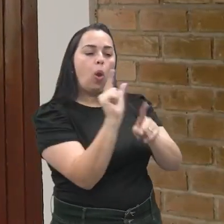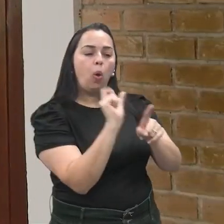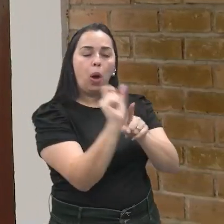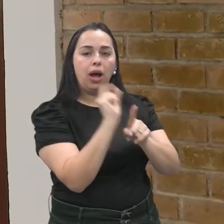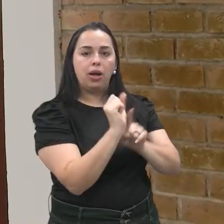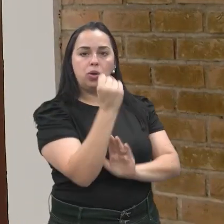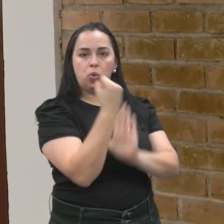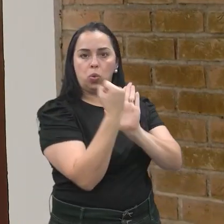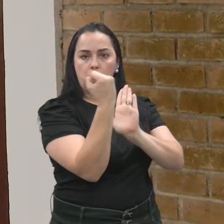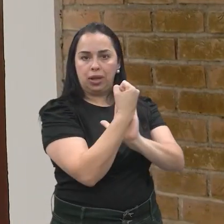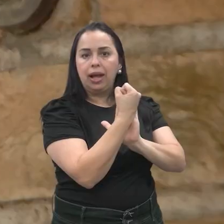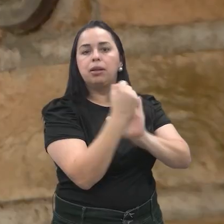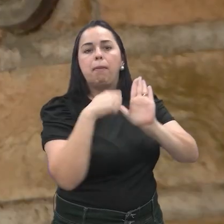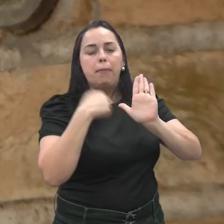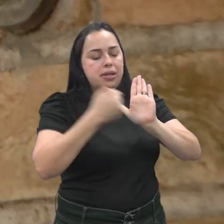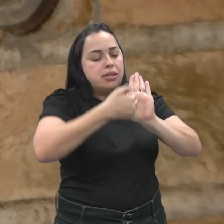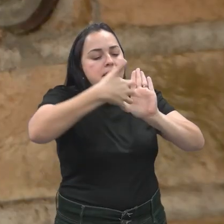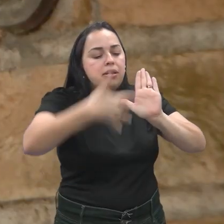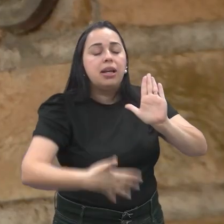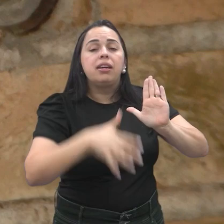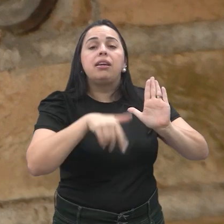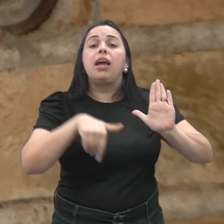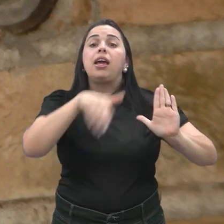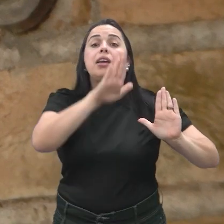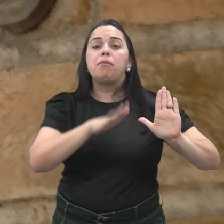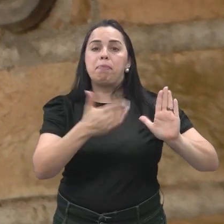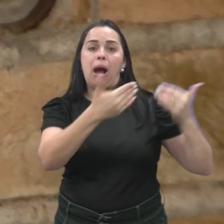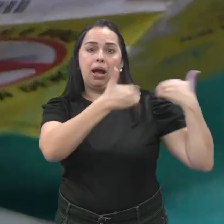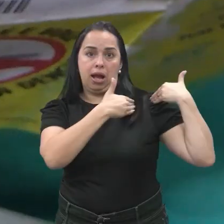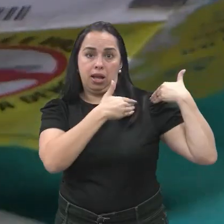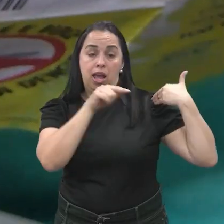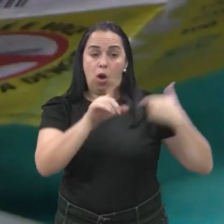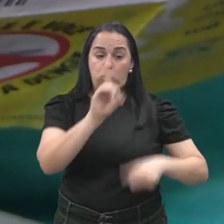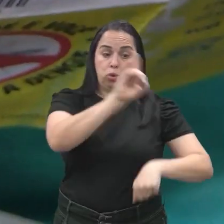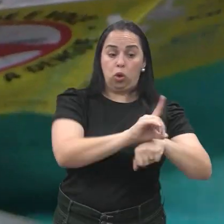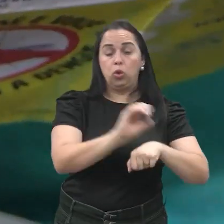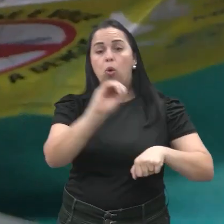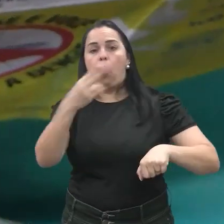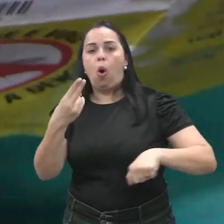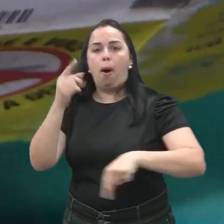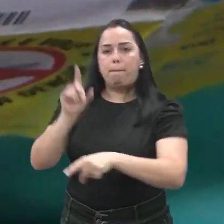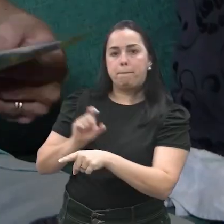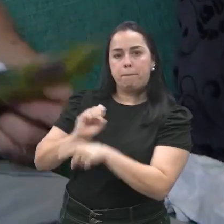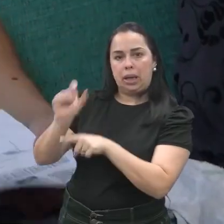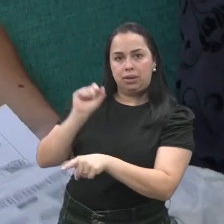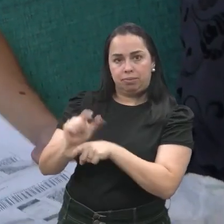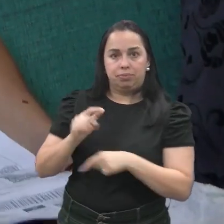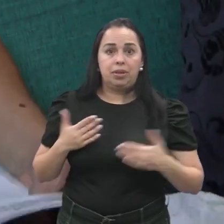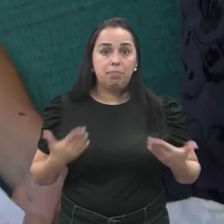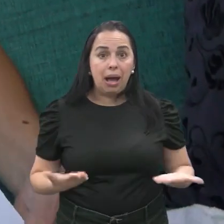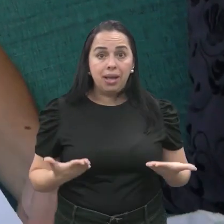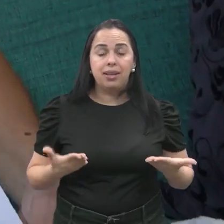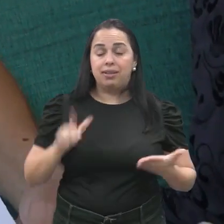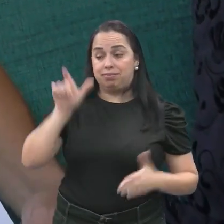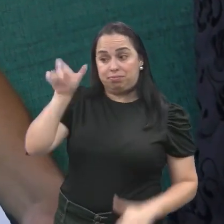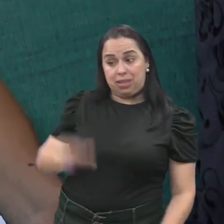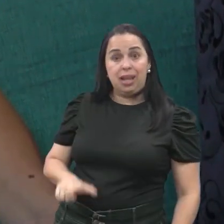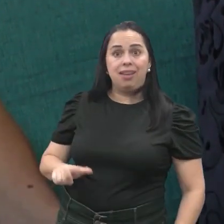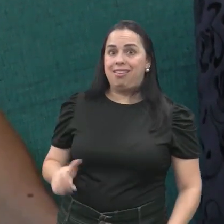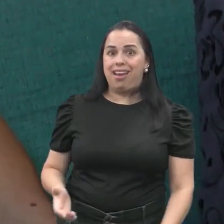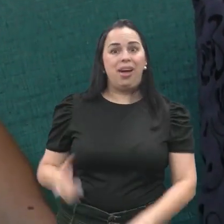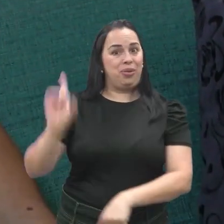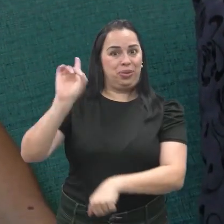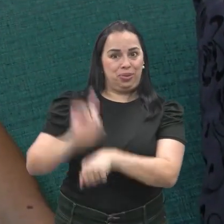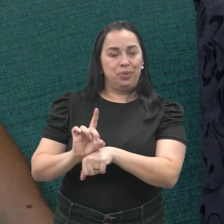o contrato de aluguel deve determinar o responsável pelo IPTU. Mas não é o caso por aqui. Como é o proprietário, o seu Júlio